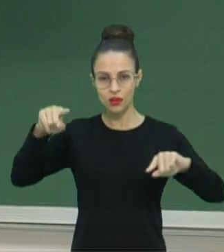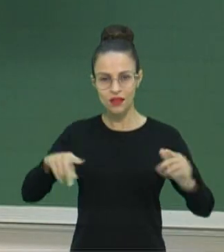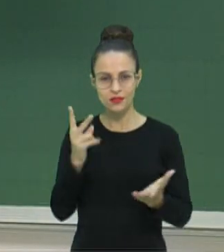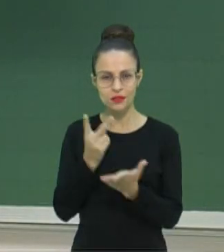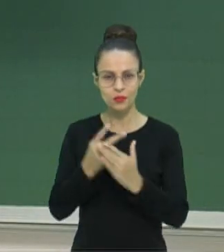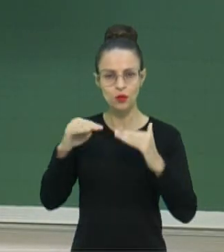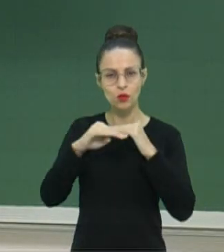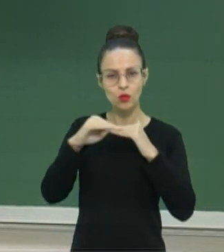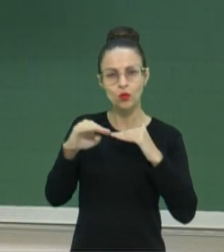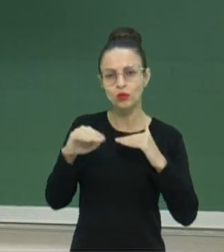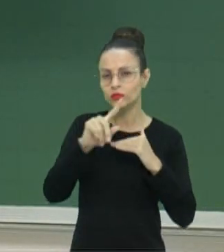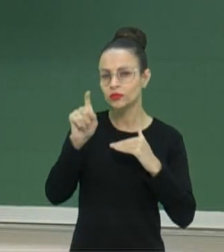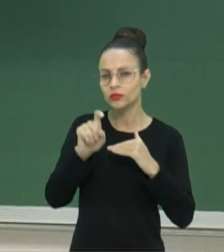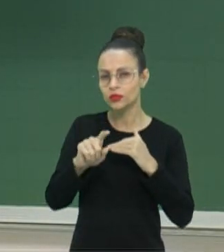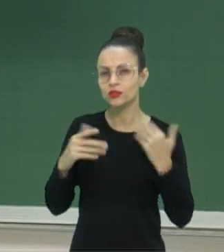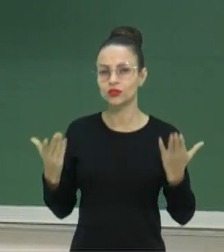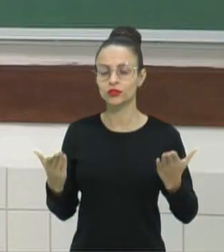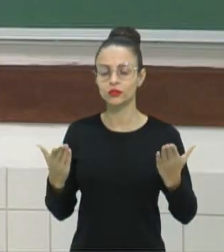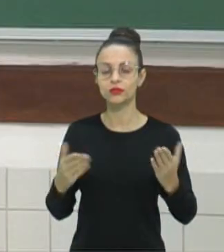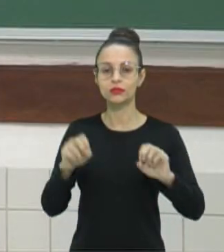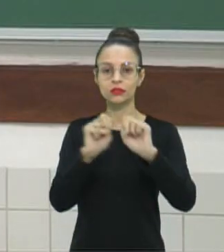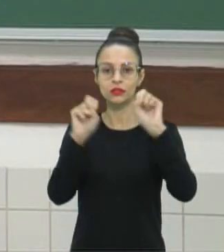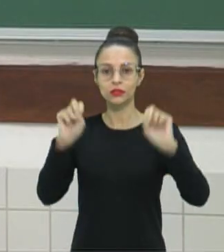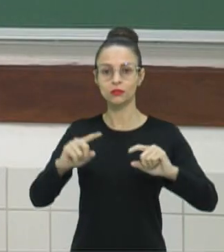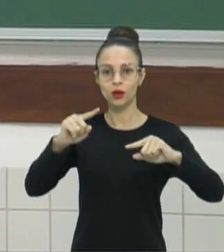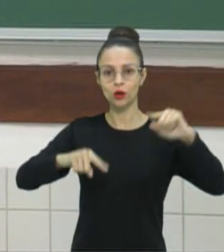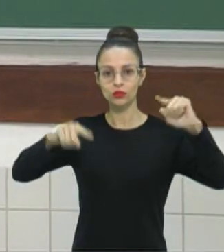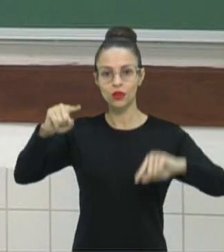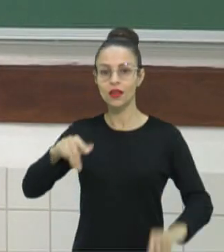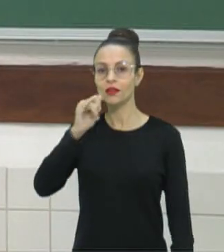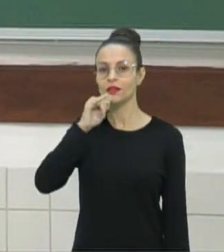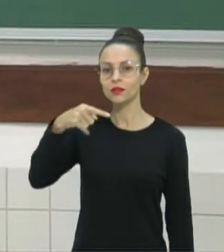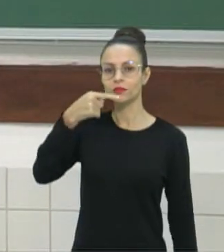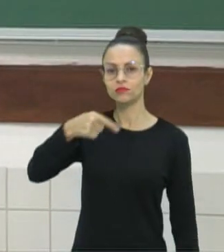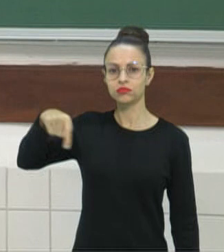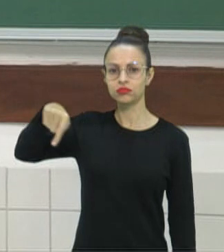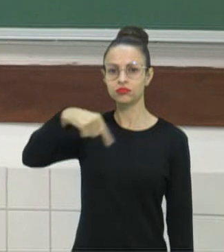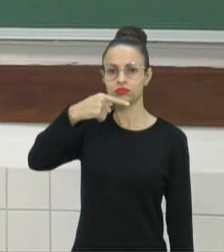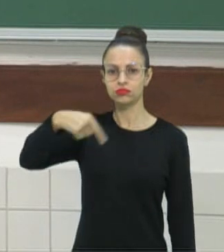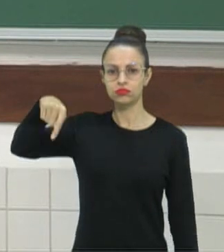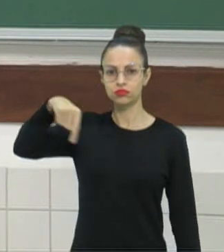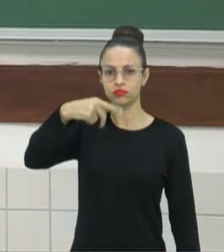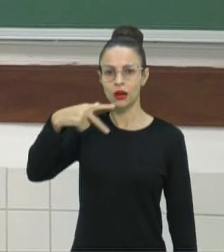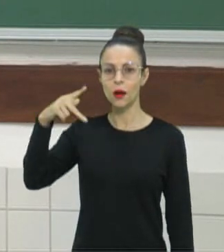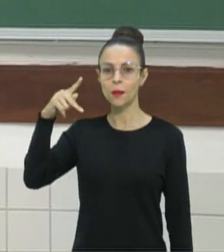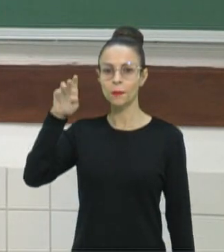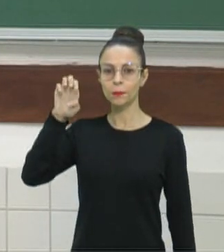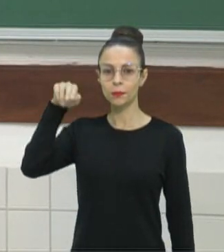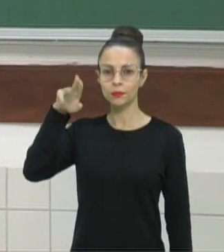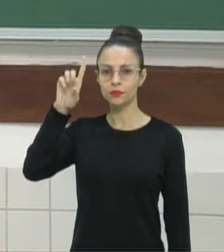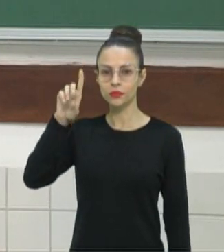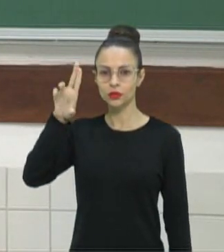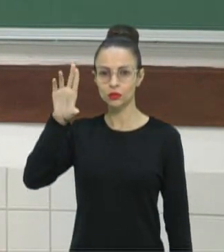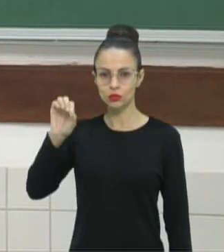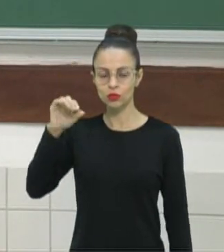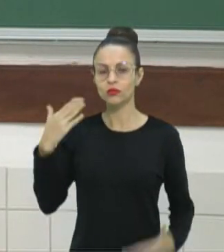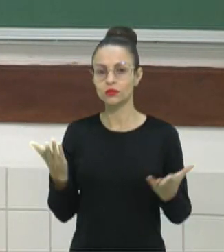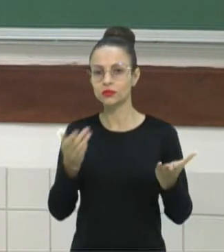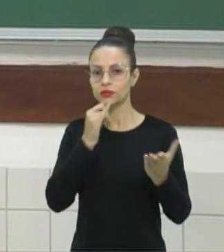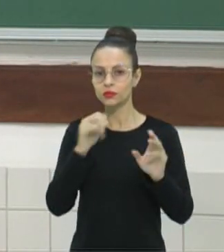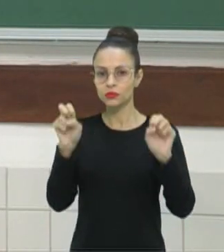que é um sistema oscilatório, professor? Cara, é um pêndulo. Um pêndulo é um bom exemplo de um sistema oscilatório, né? O